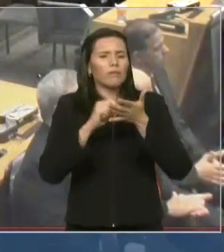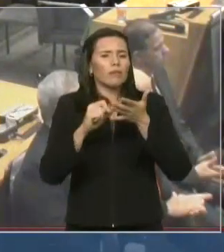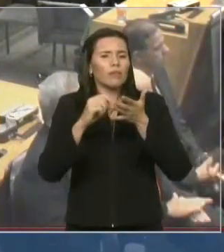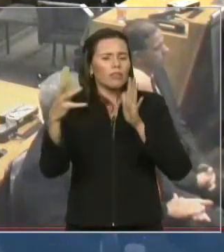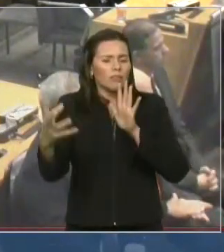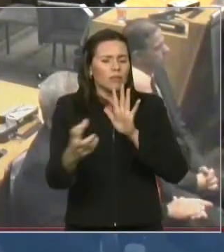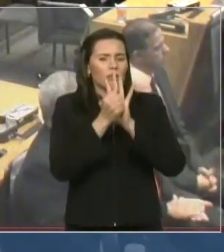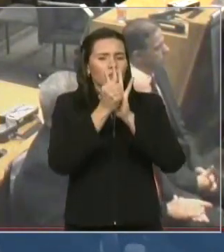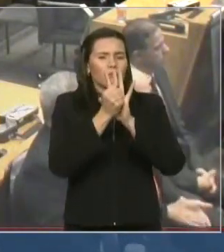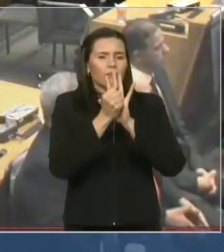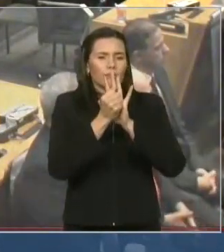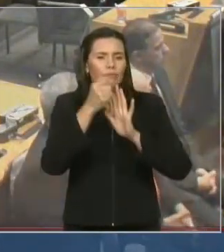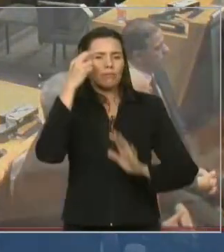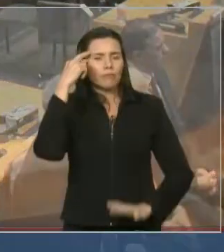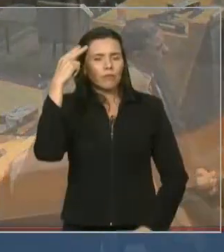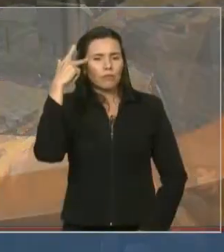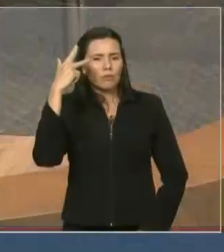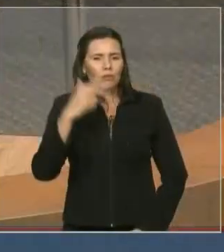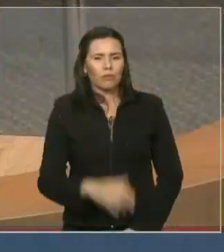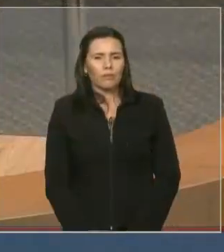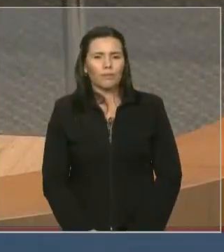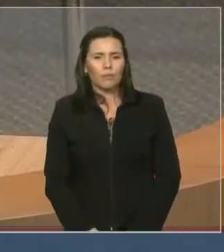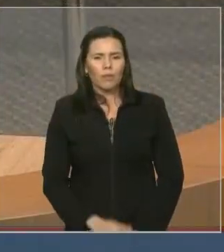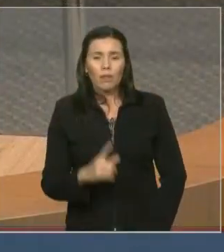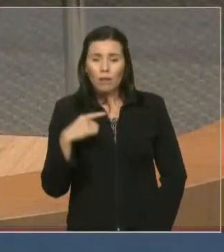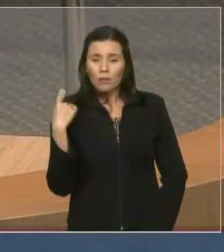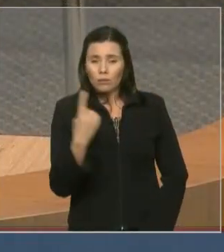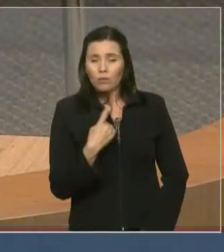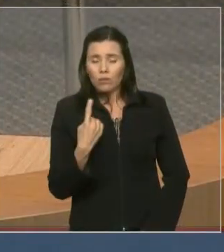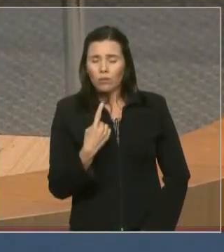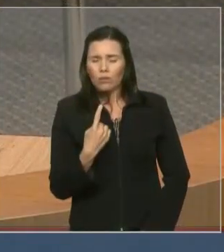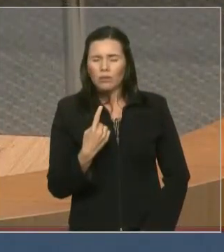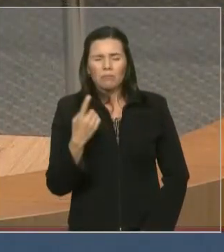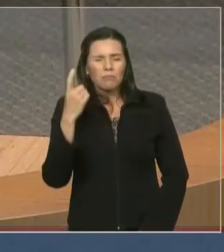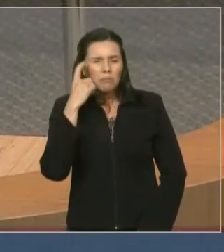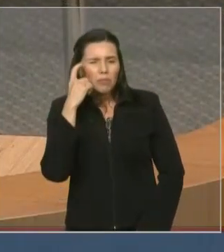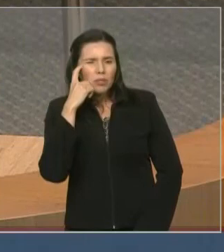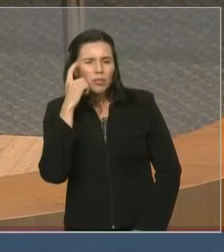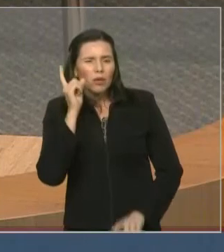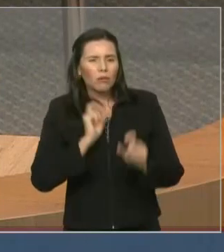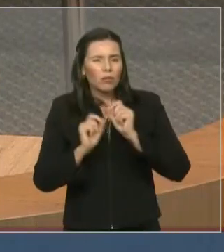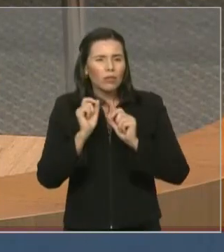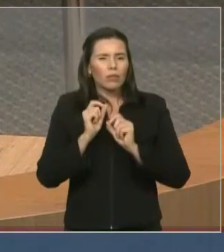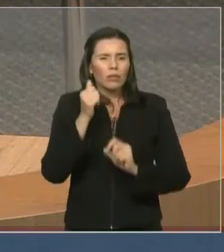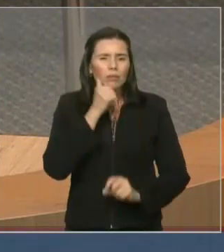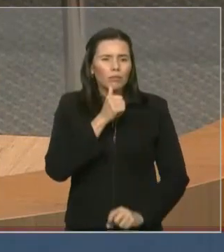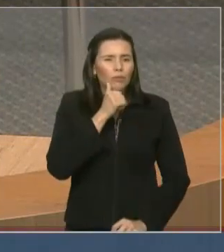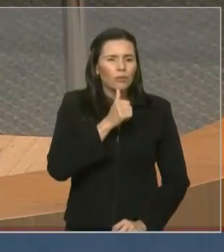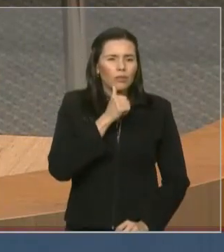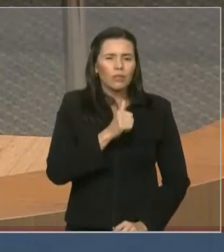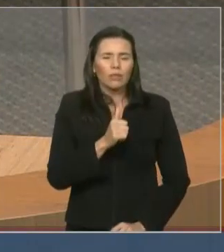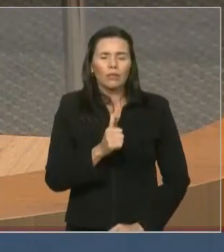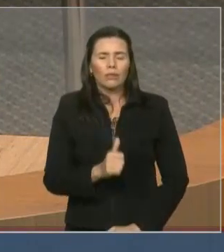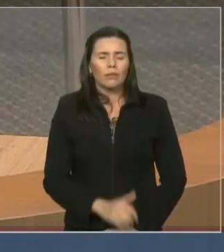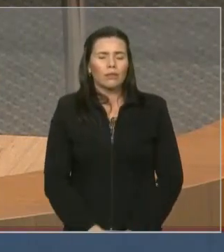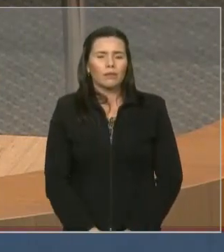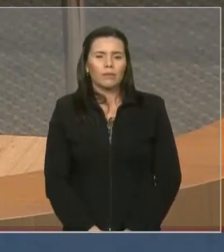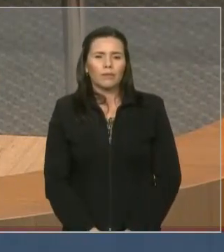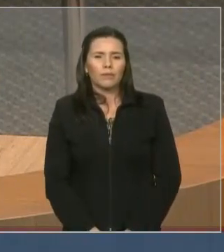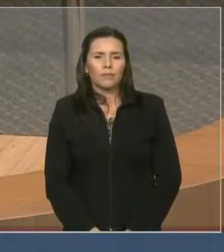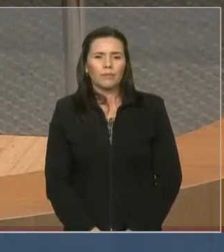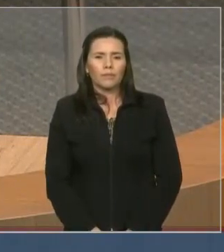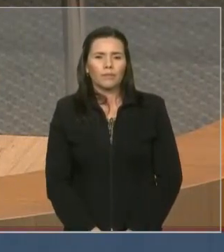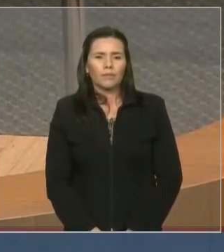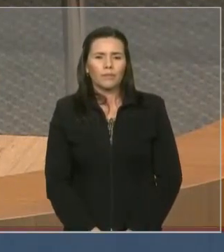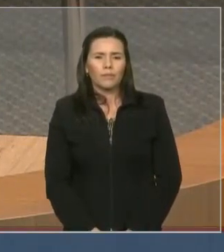Não pense nós que a mulher já esgotou totalmente os